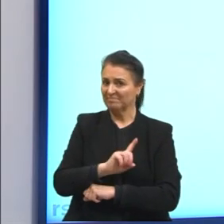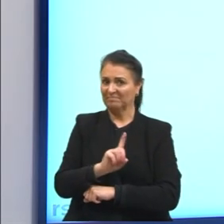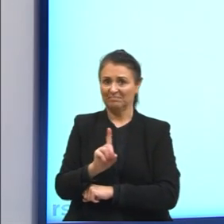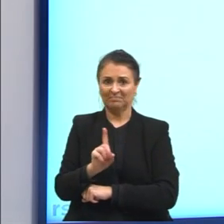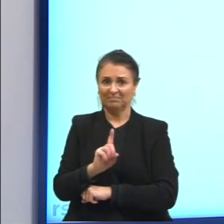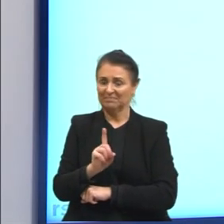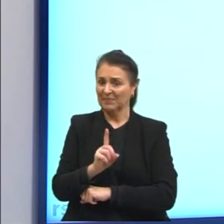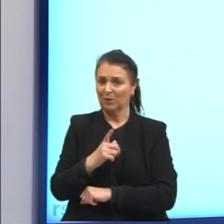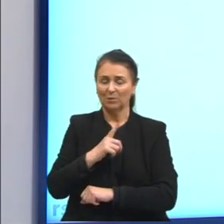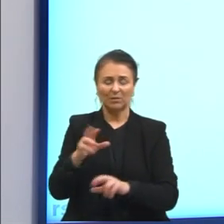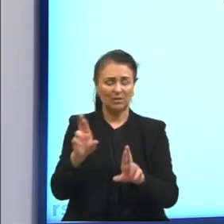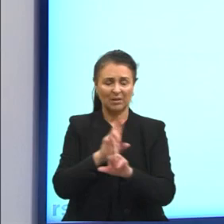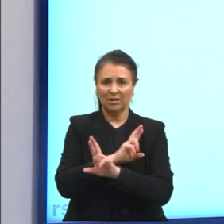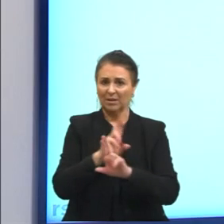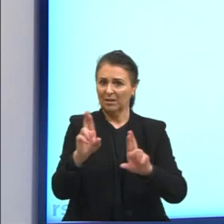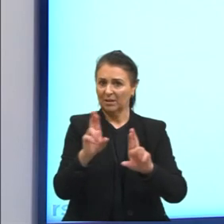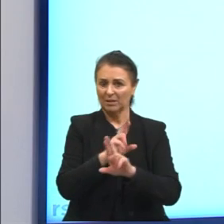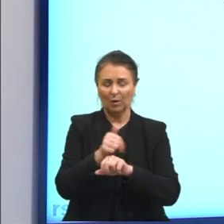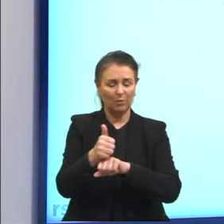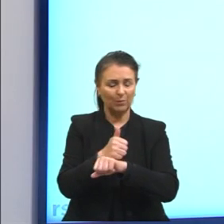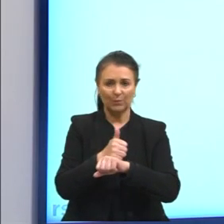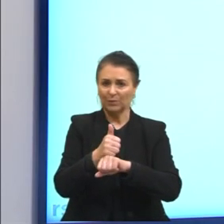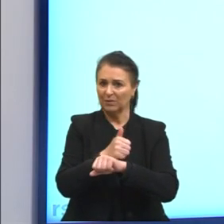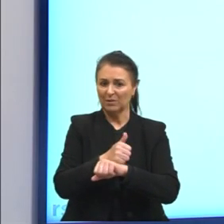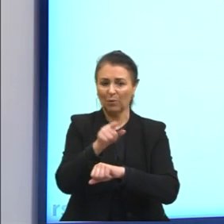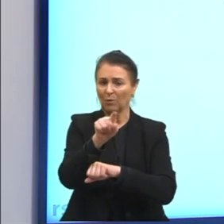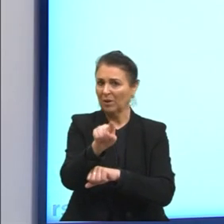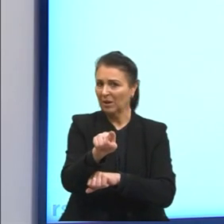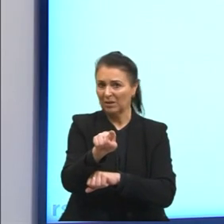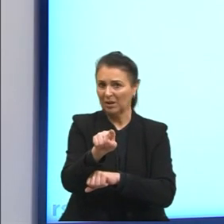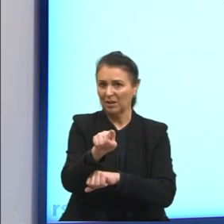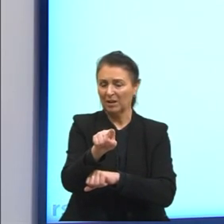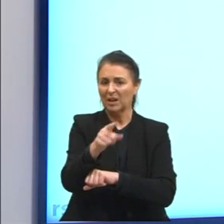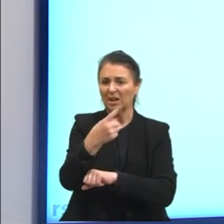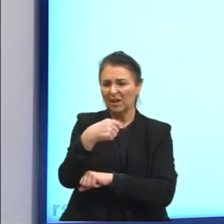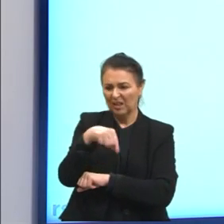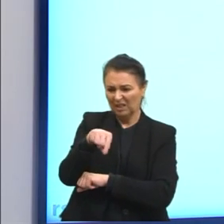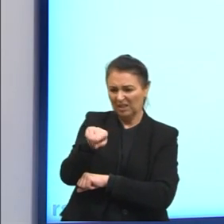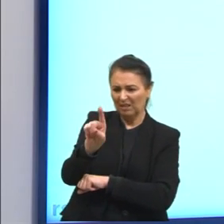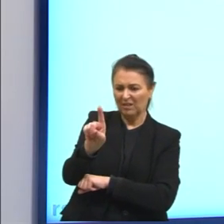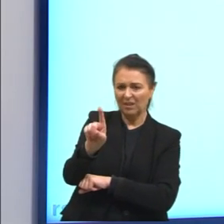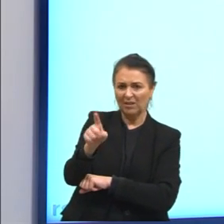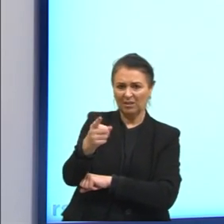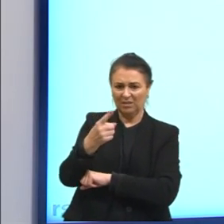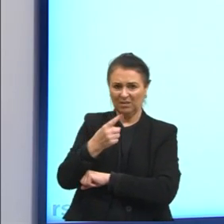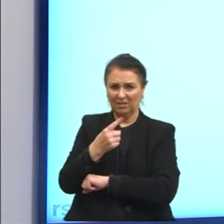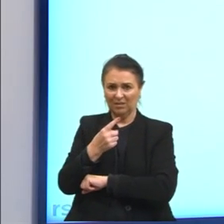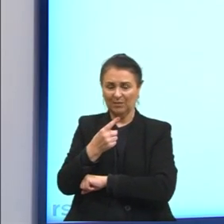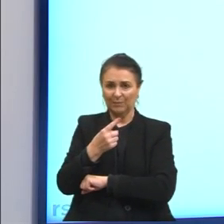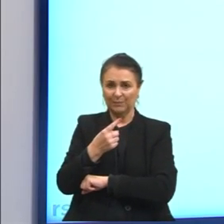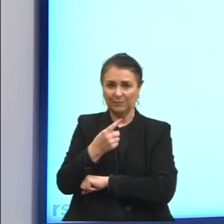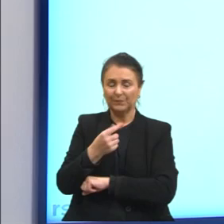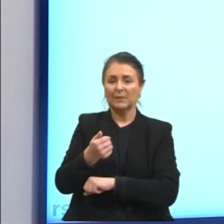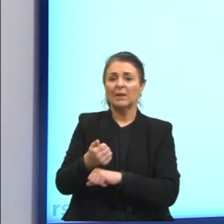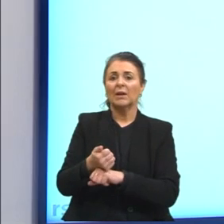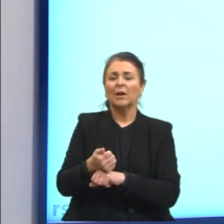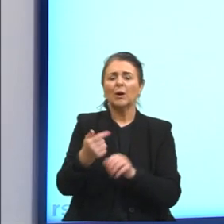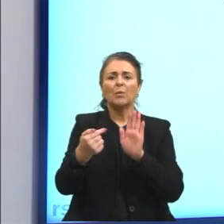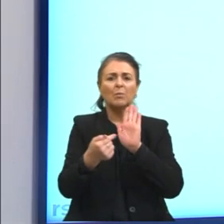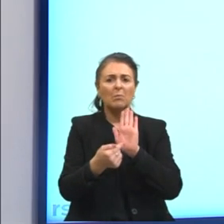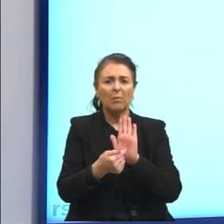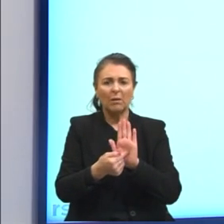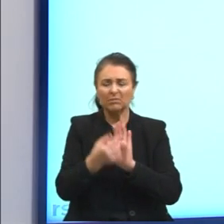está relacionada à profissão dele, esse ni leva ni le viene. Revela o descaso do